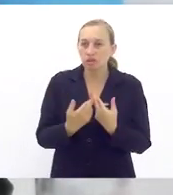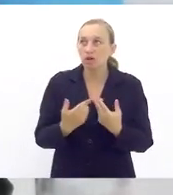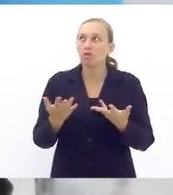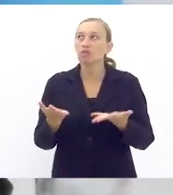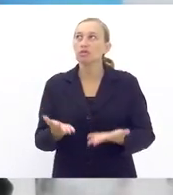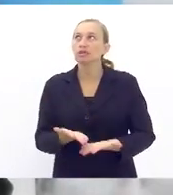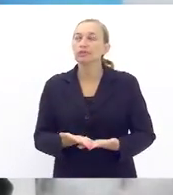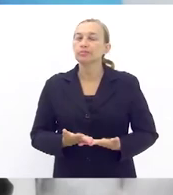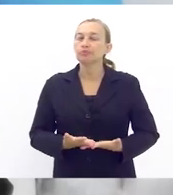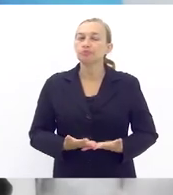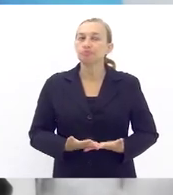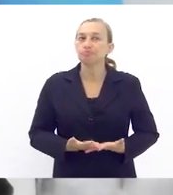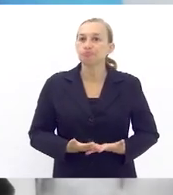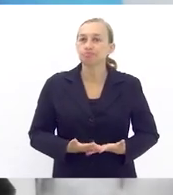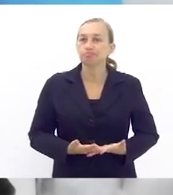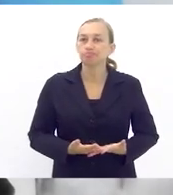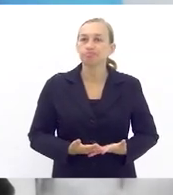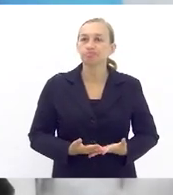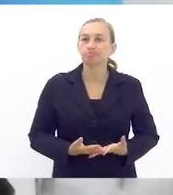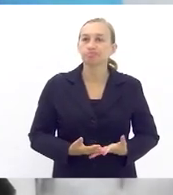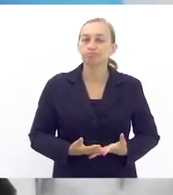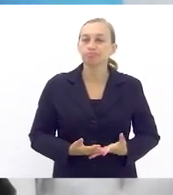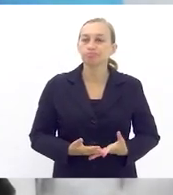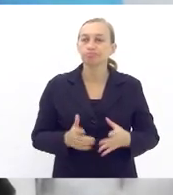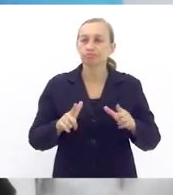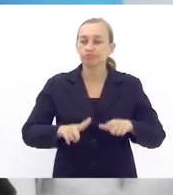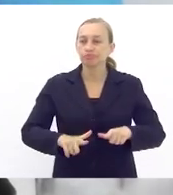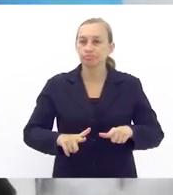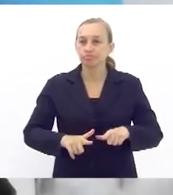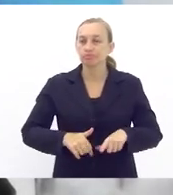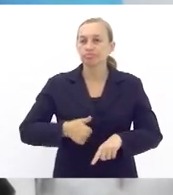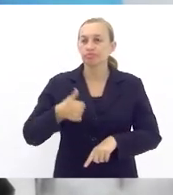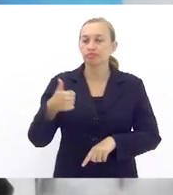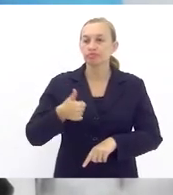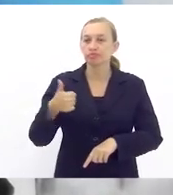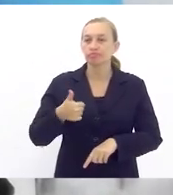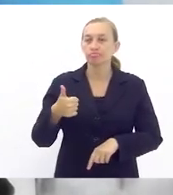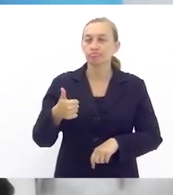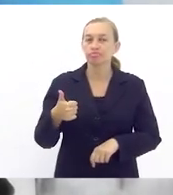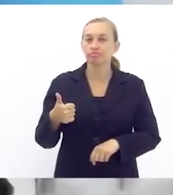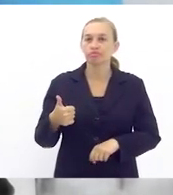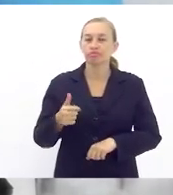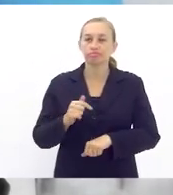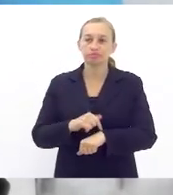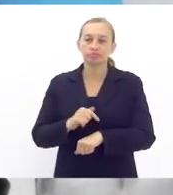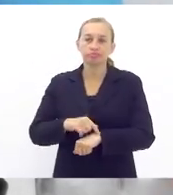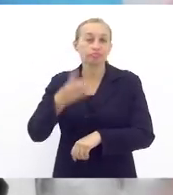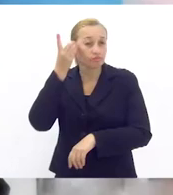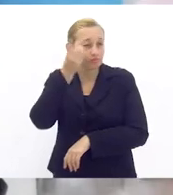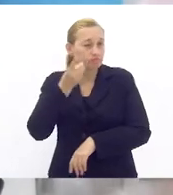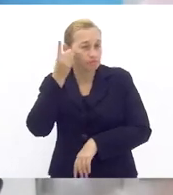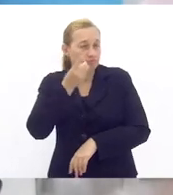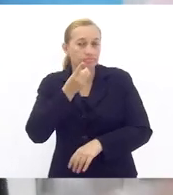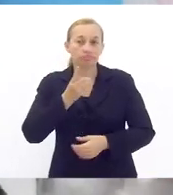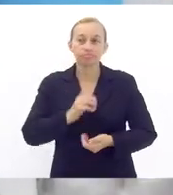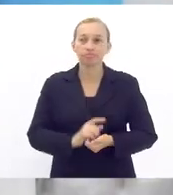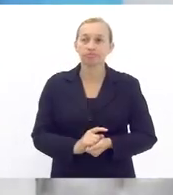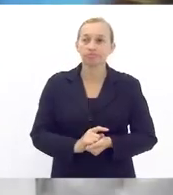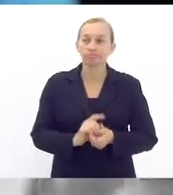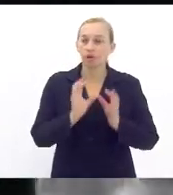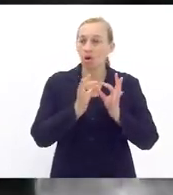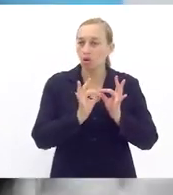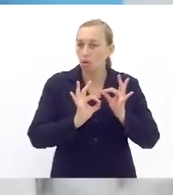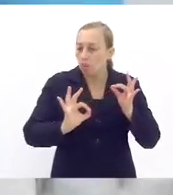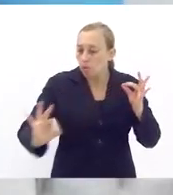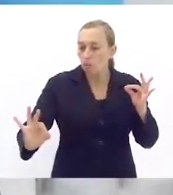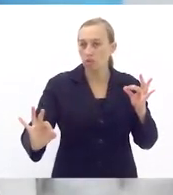aí os locais que no primeiro momento deputada não era era longe